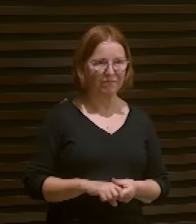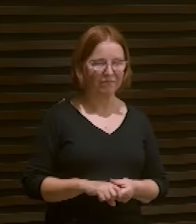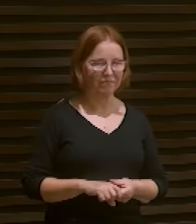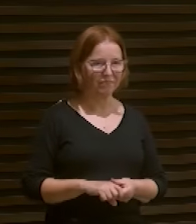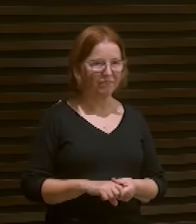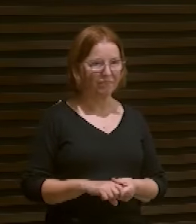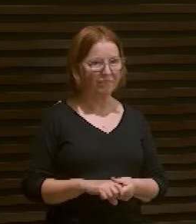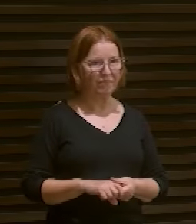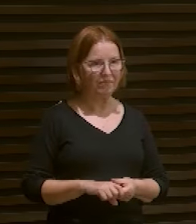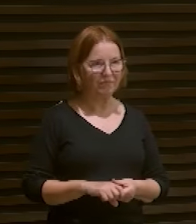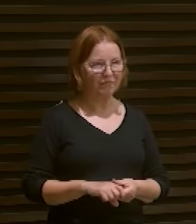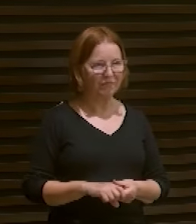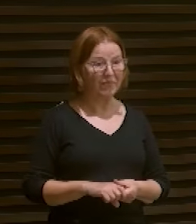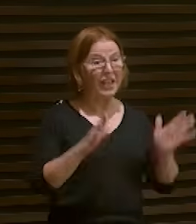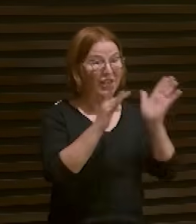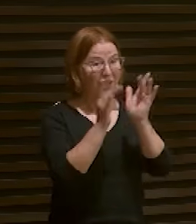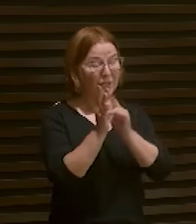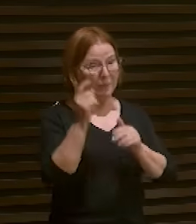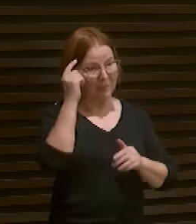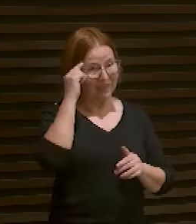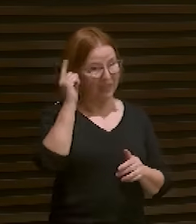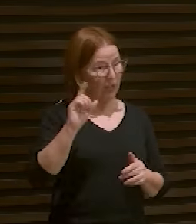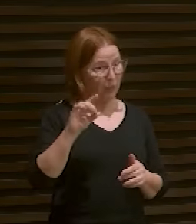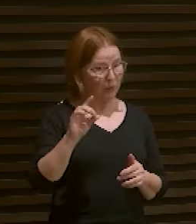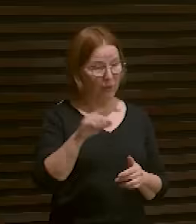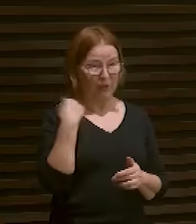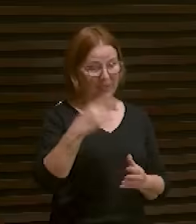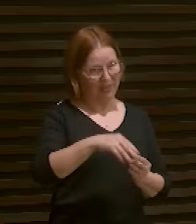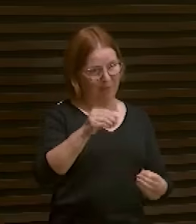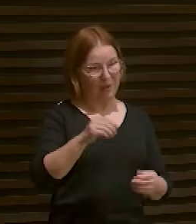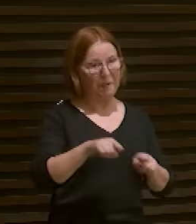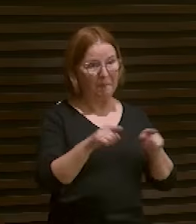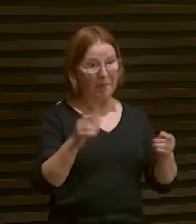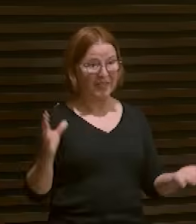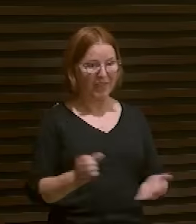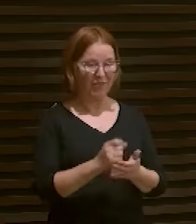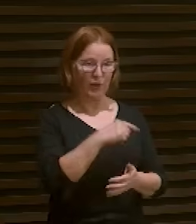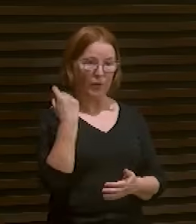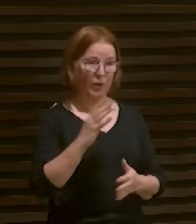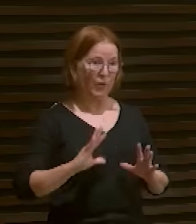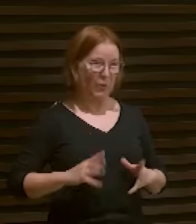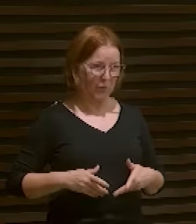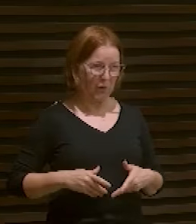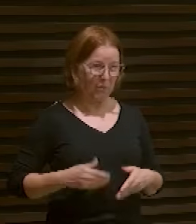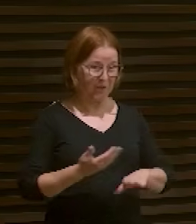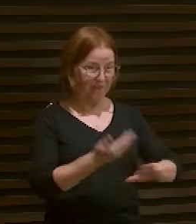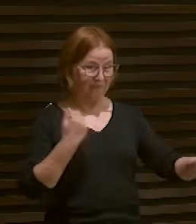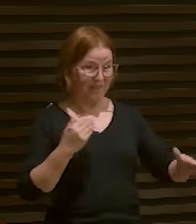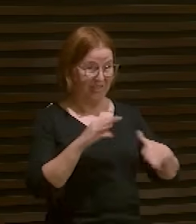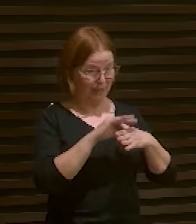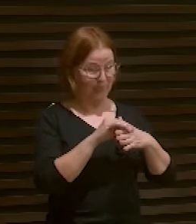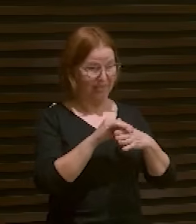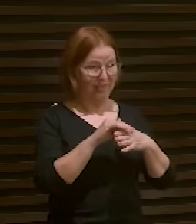Ele pensava não apenas em nossas almas, mas também em salvar os nossos corpos de uma série de doenças que a falta de